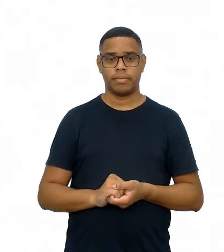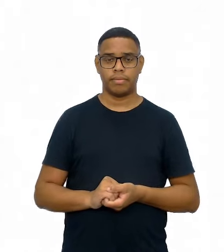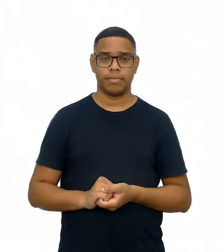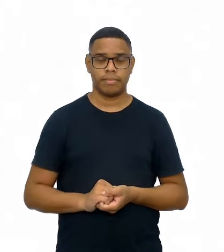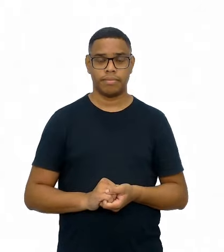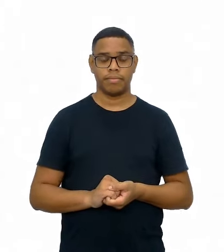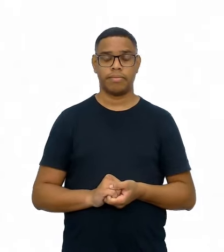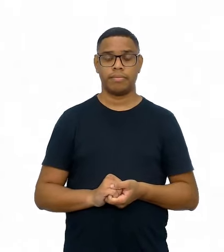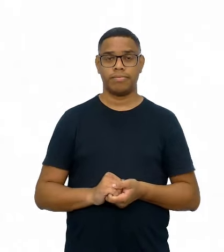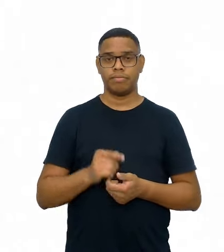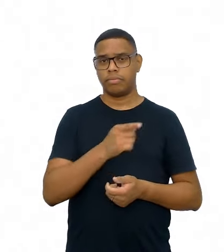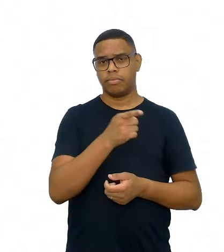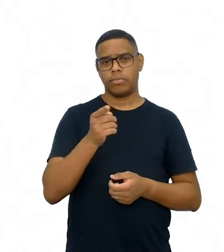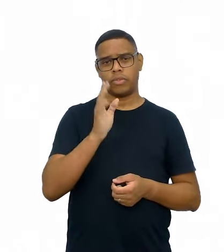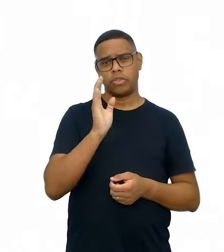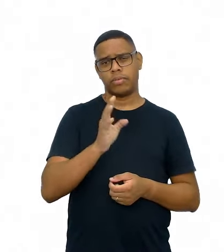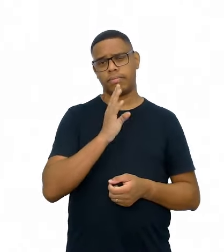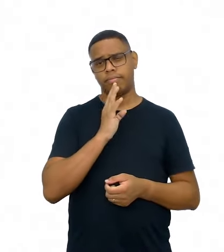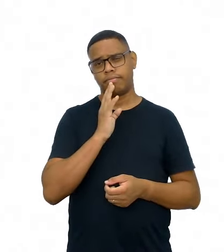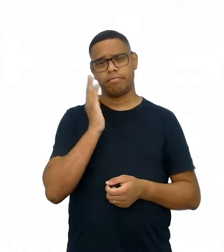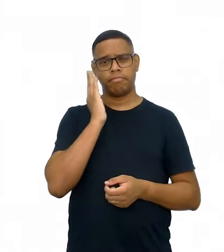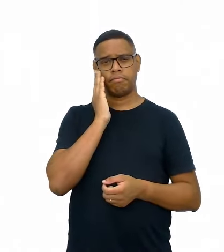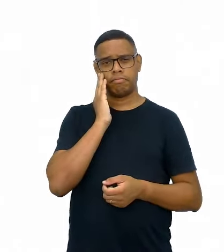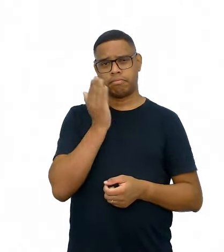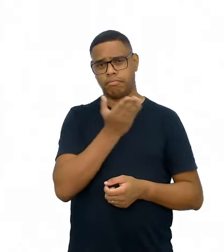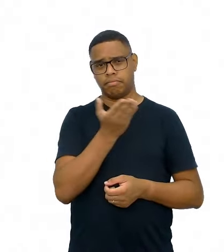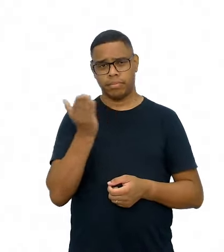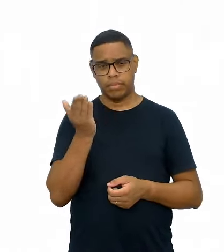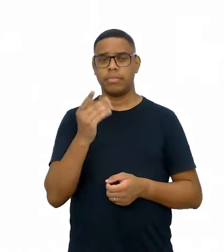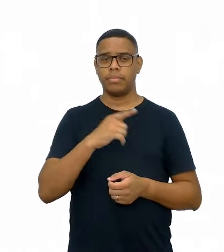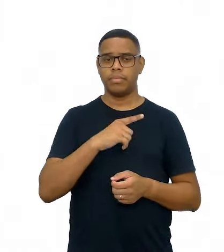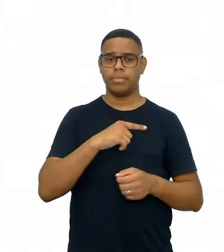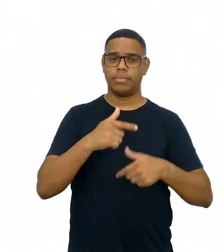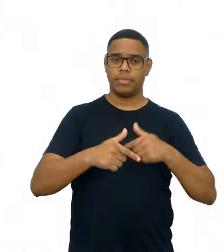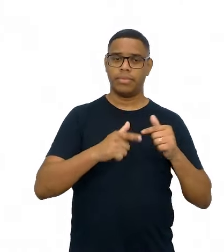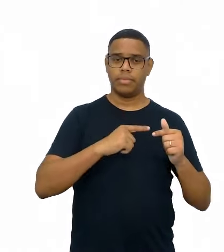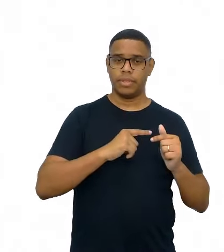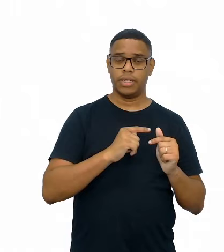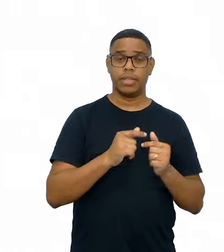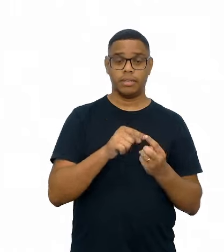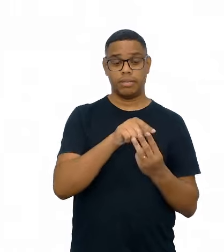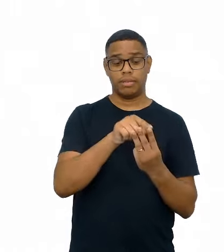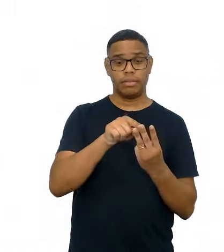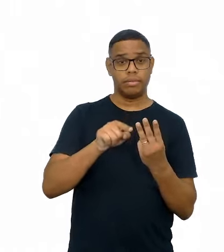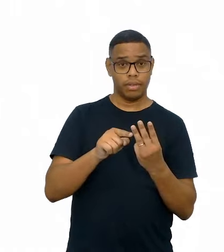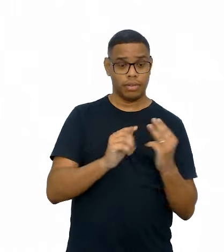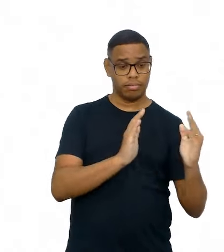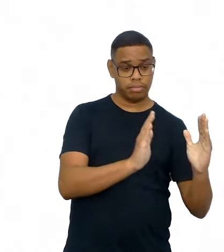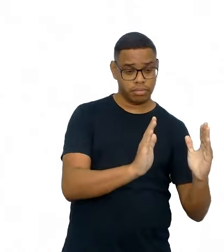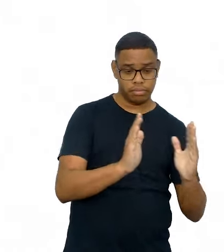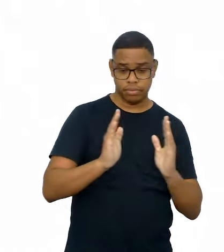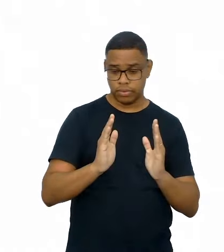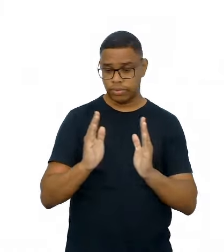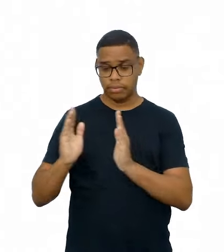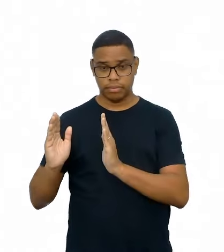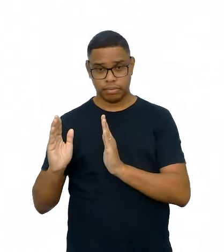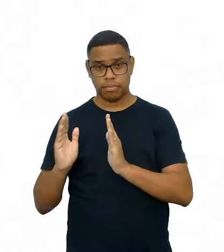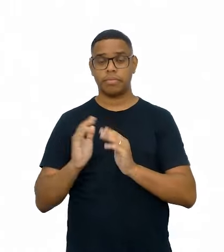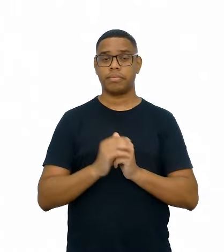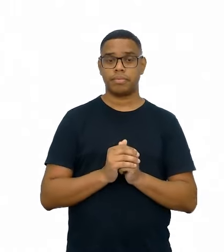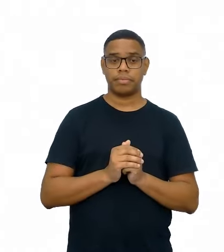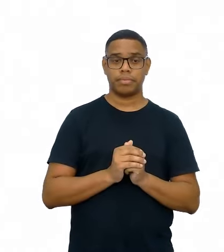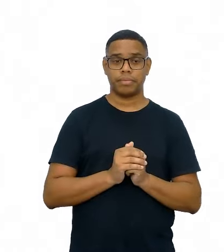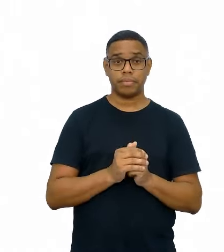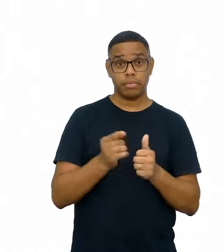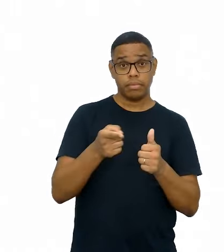3 momentos, né? Neste primeiro, nós vamos conhecer as aulas que estruturam a